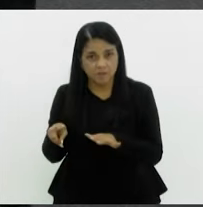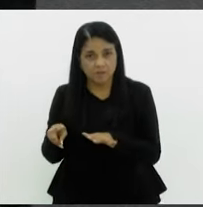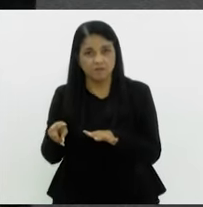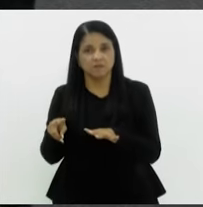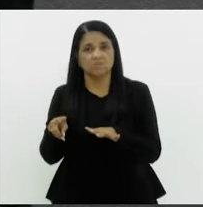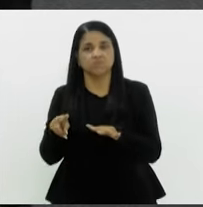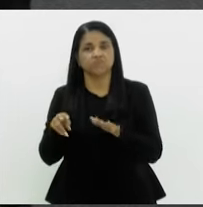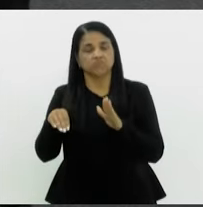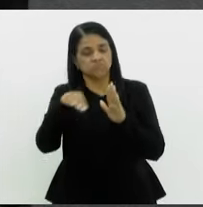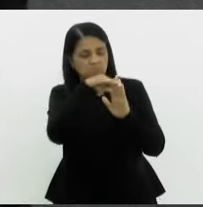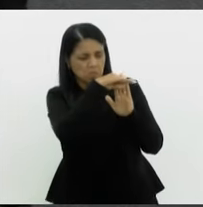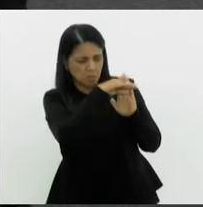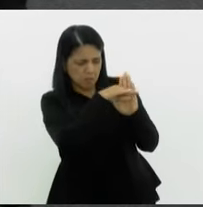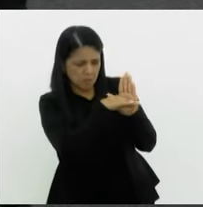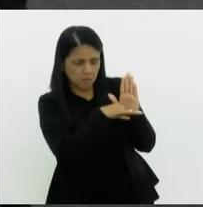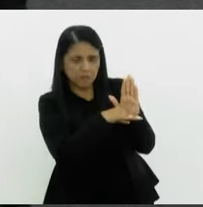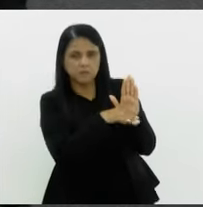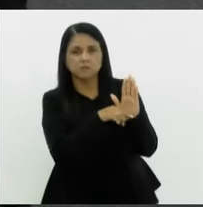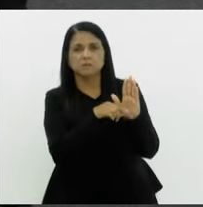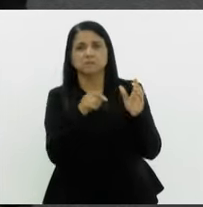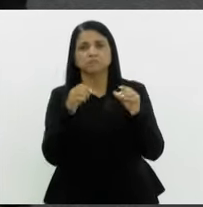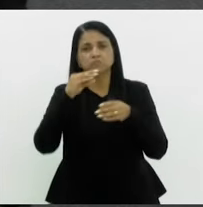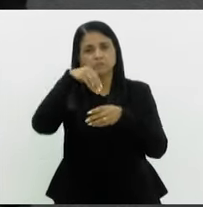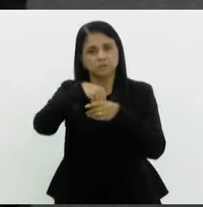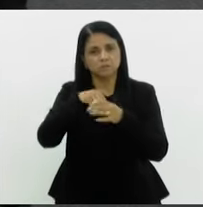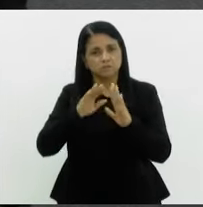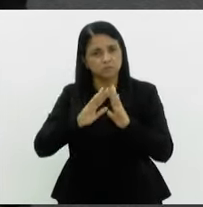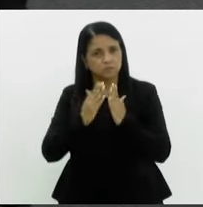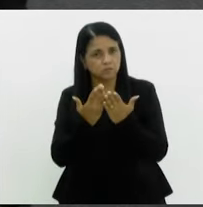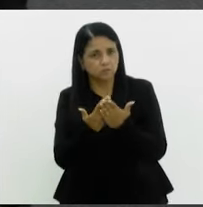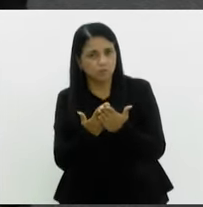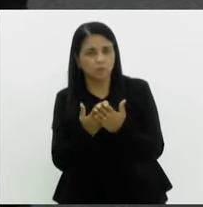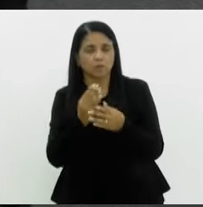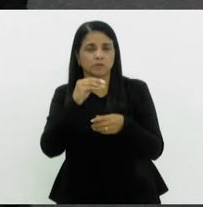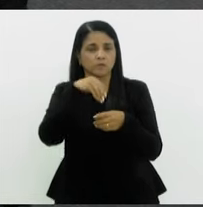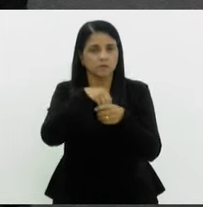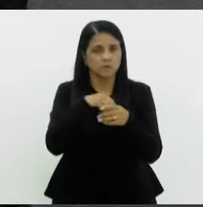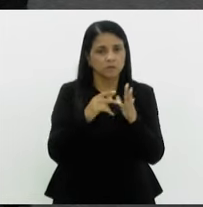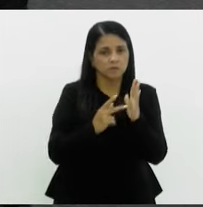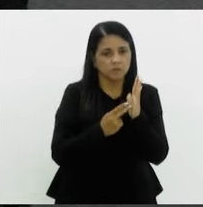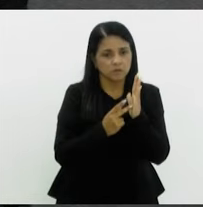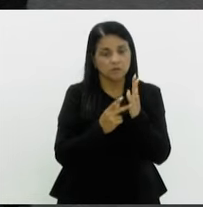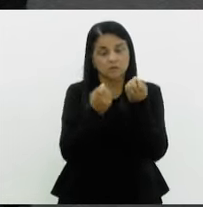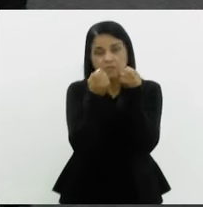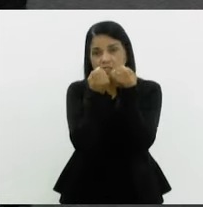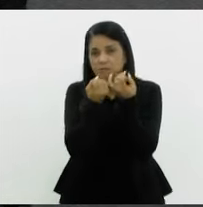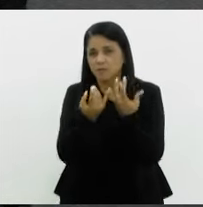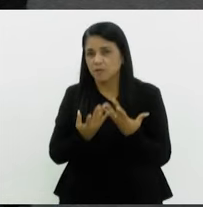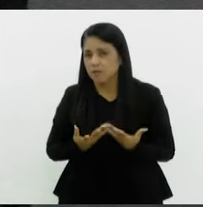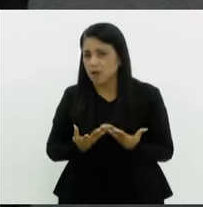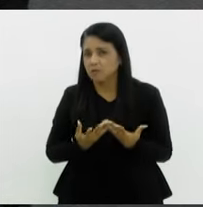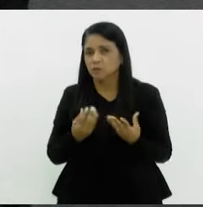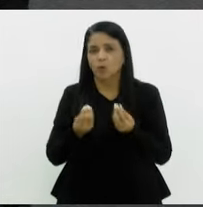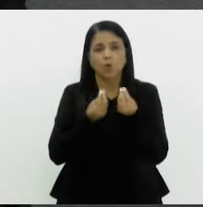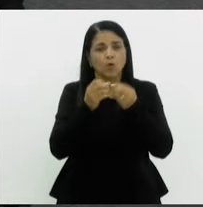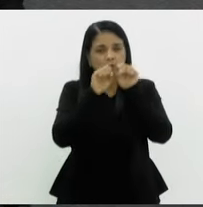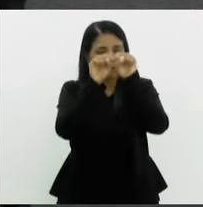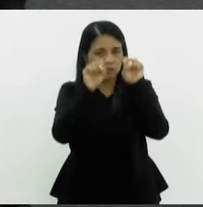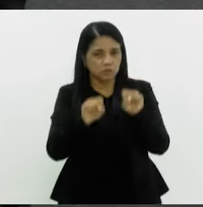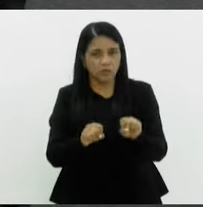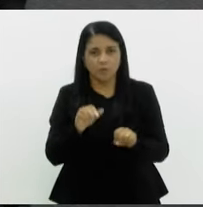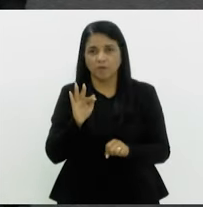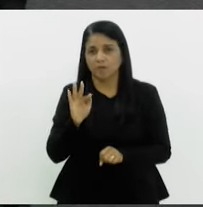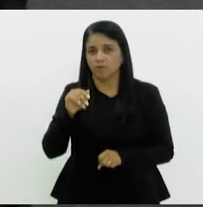várias programações nas escolas, nos sindicatos, explicando qual é o sistema fundiário no